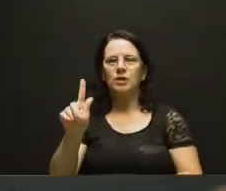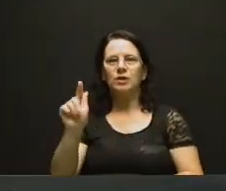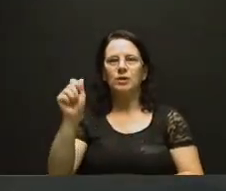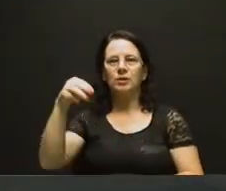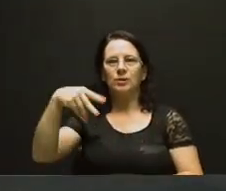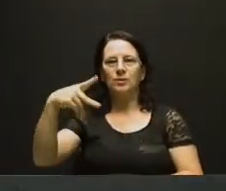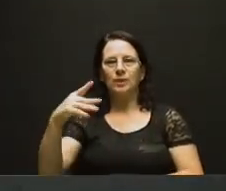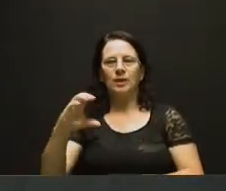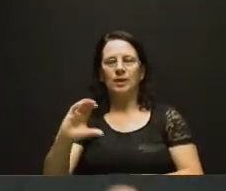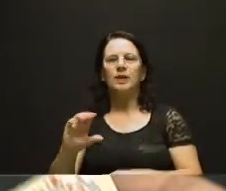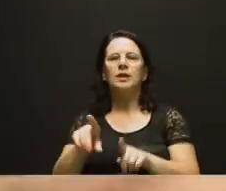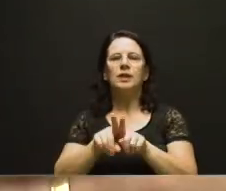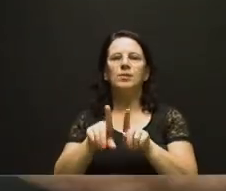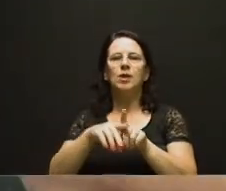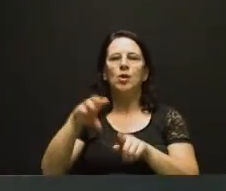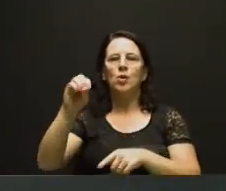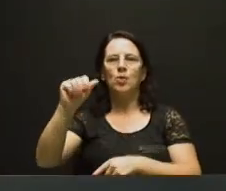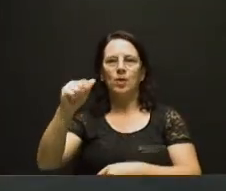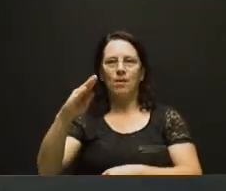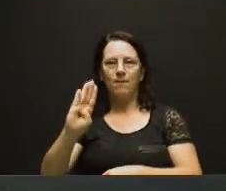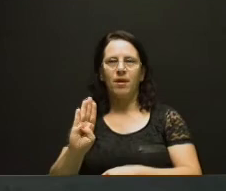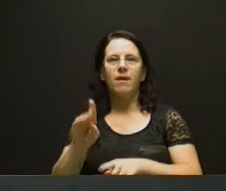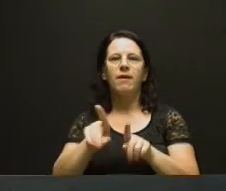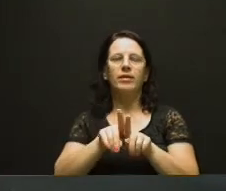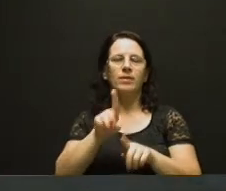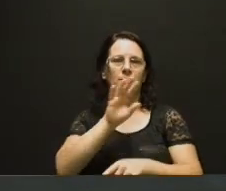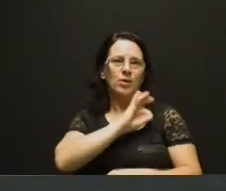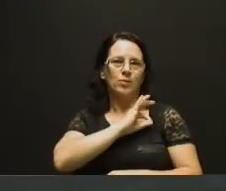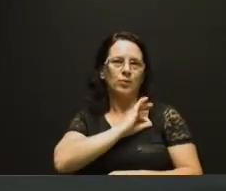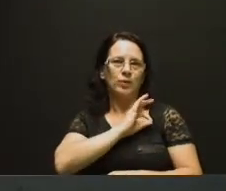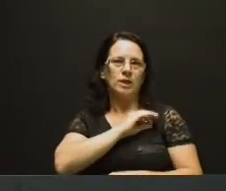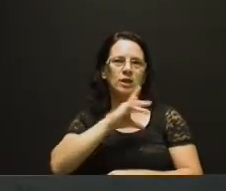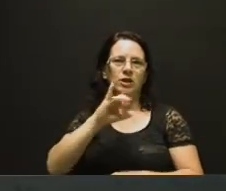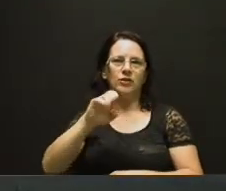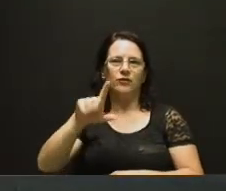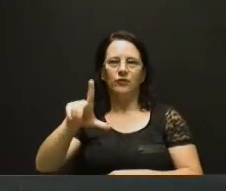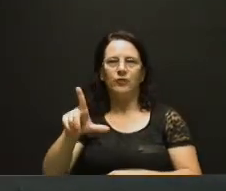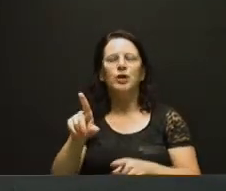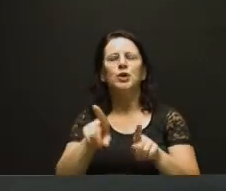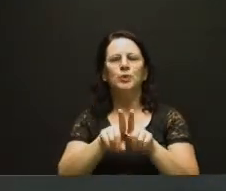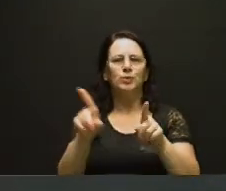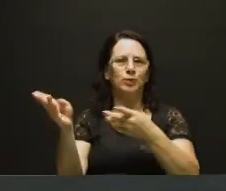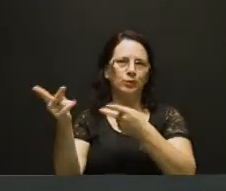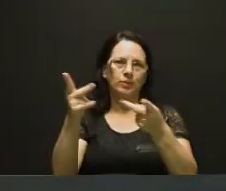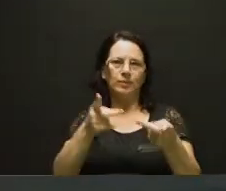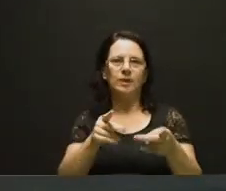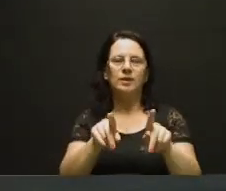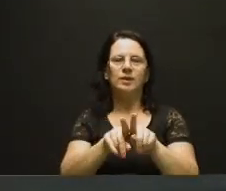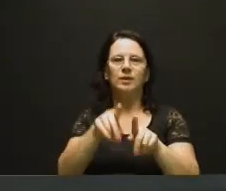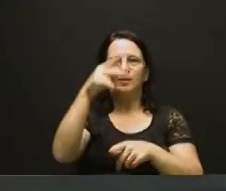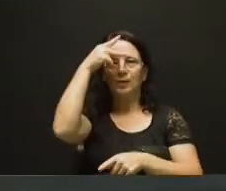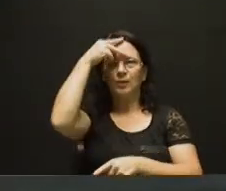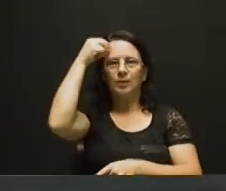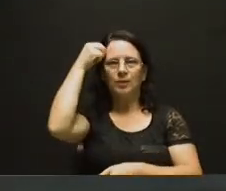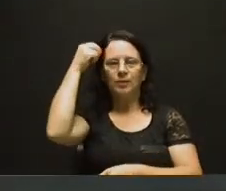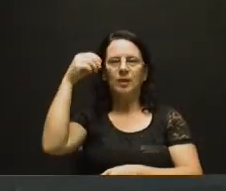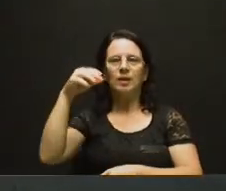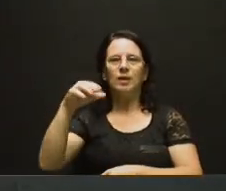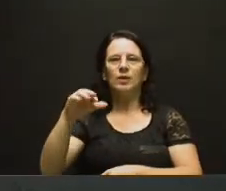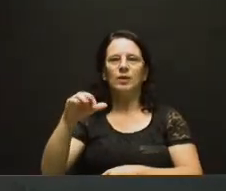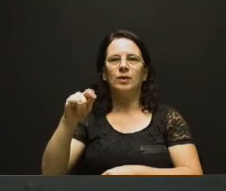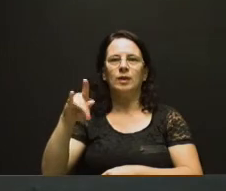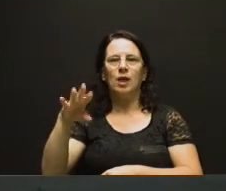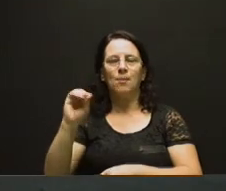oab a polícia é polícia civil ou seja o nosso prefeito também aqui esteve os vereadores